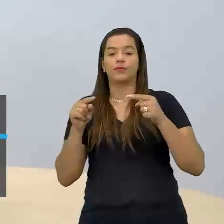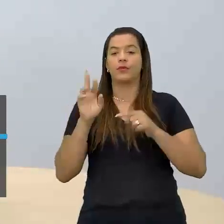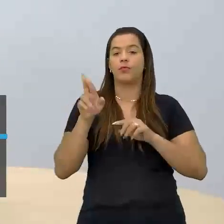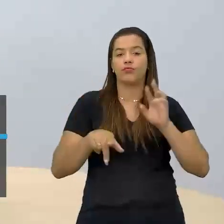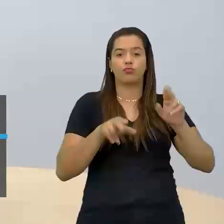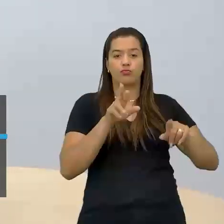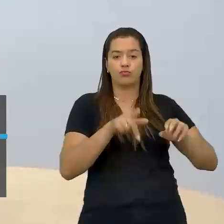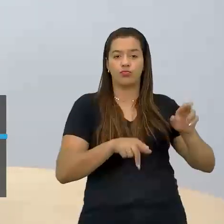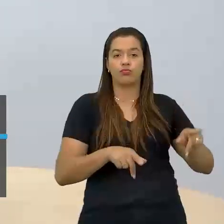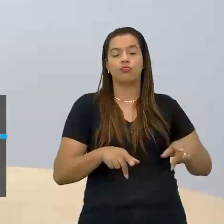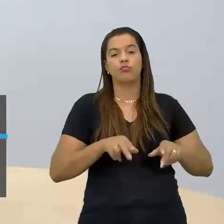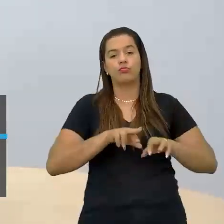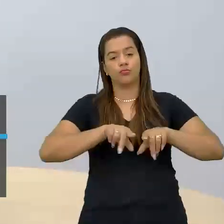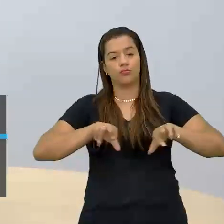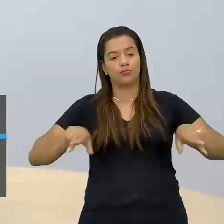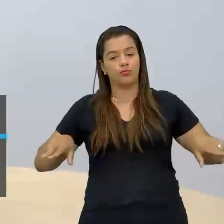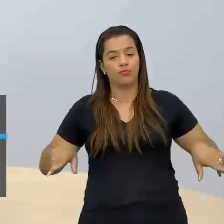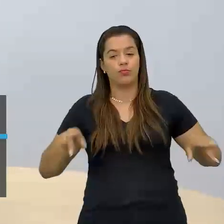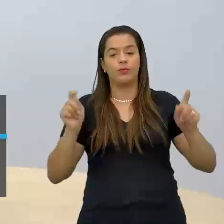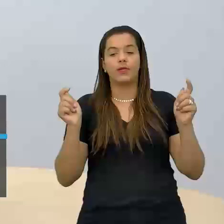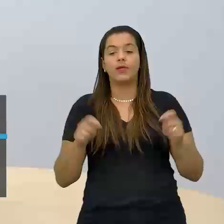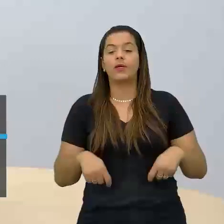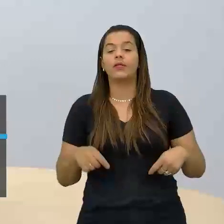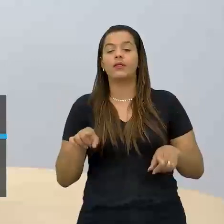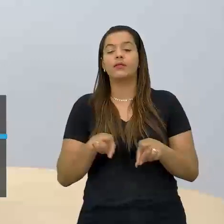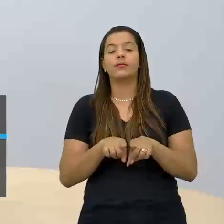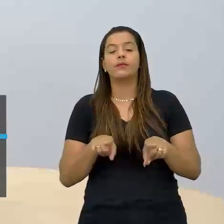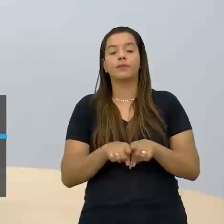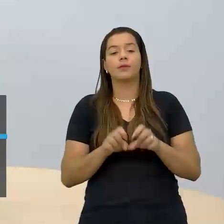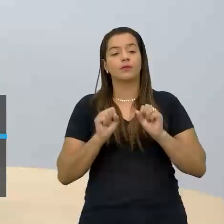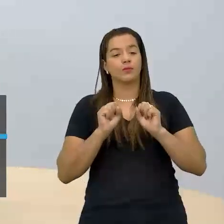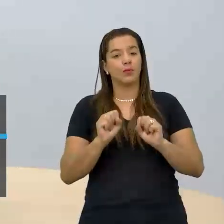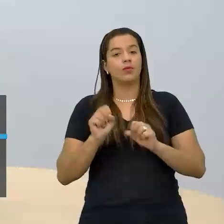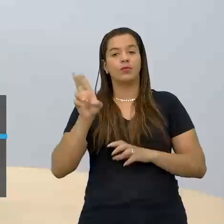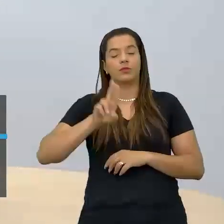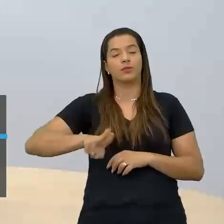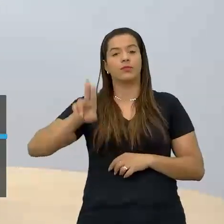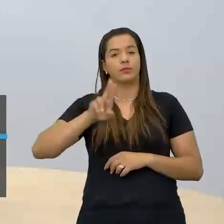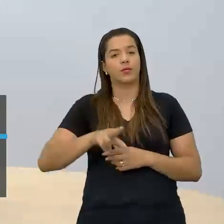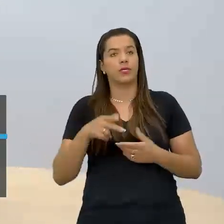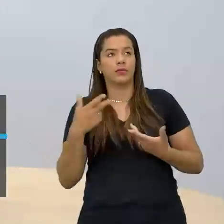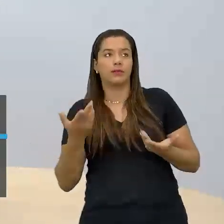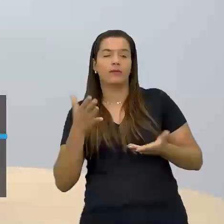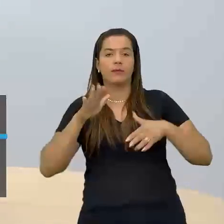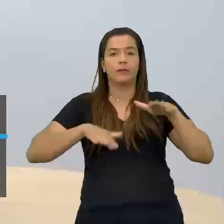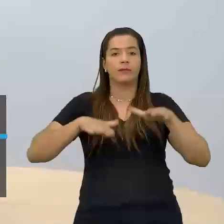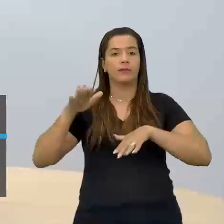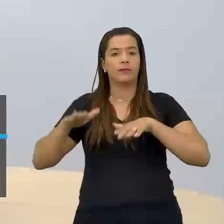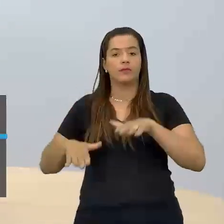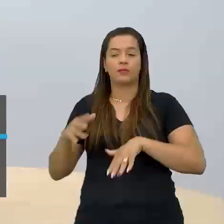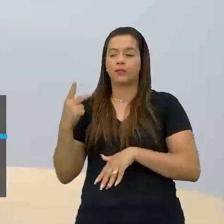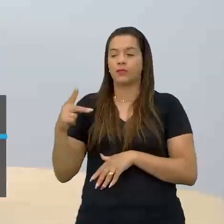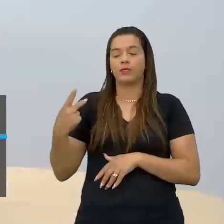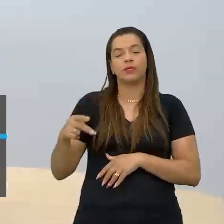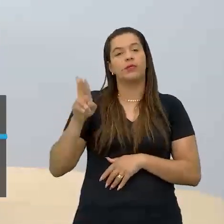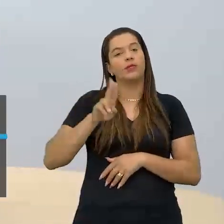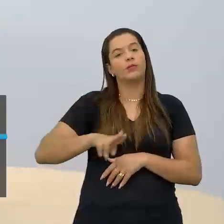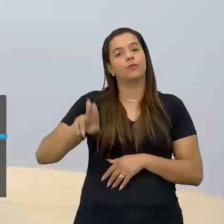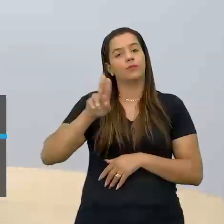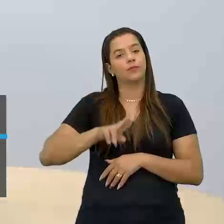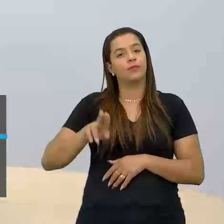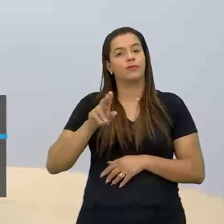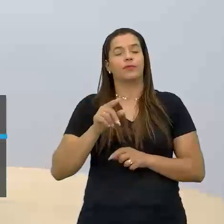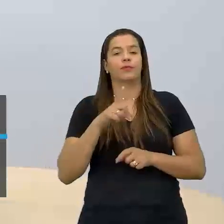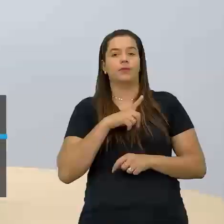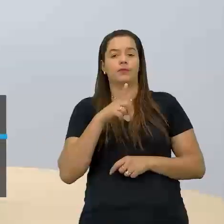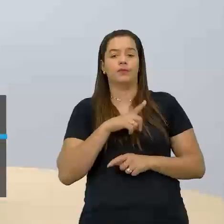mas claro que essa temática ela pode sim ser estabelecida, dependendo da forma como o professor for articular o